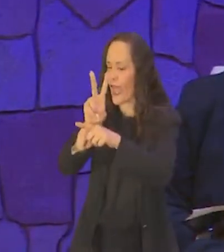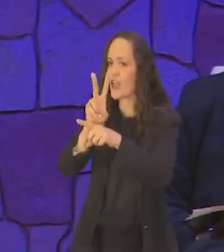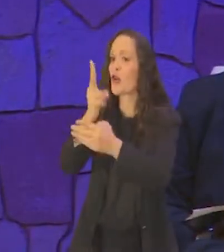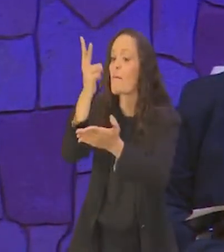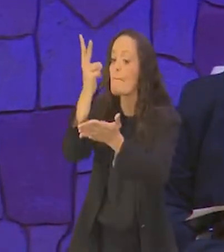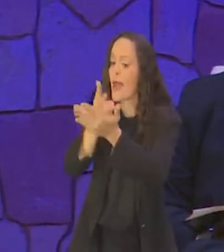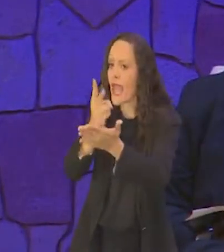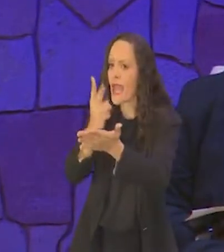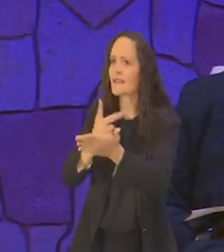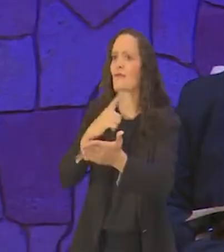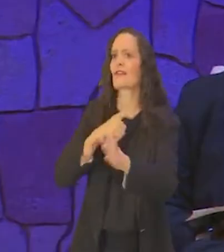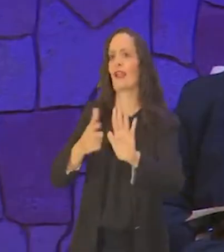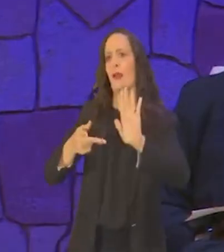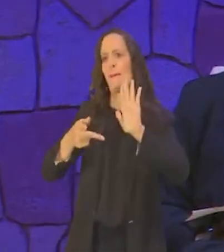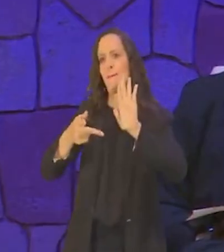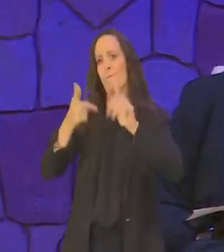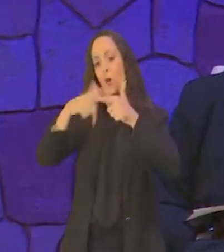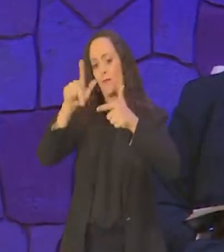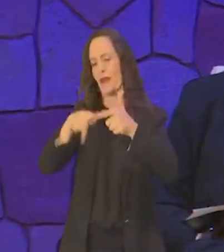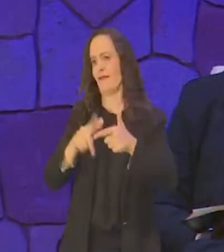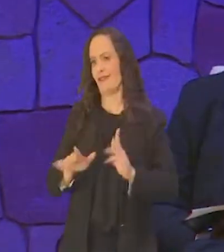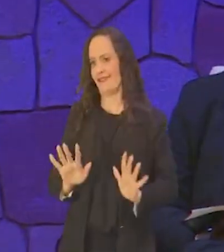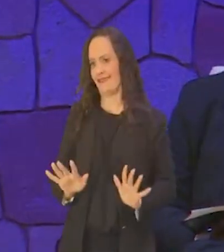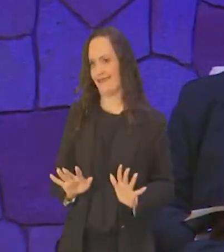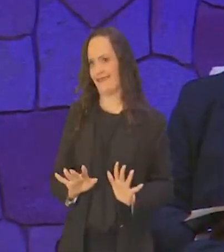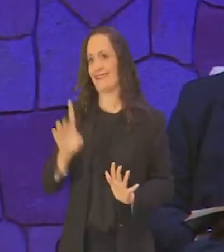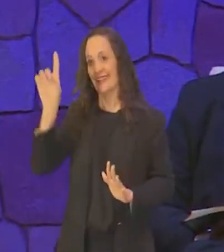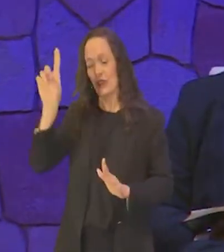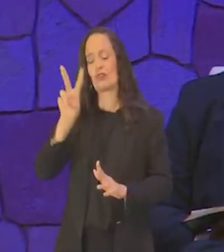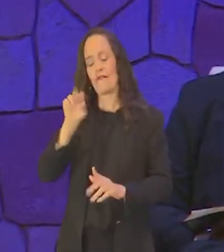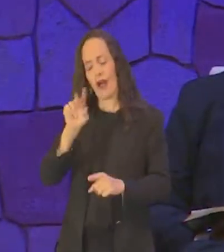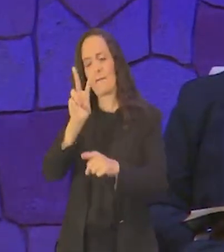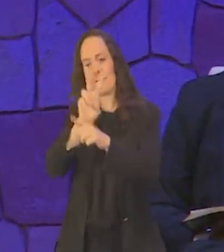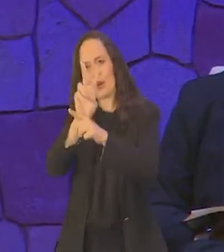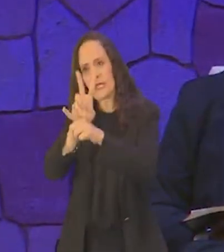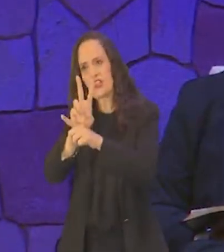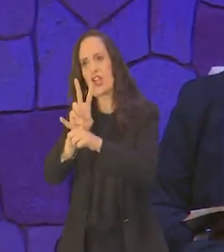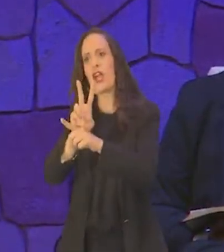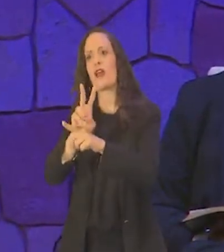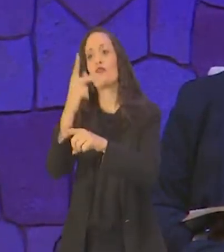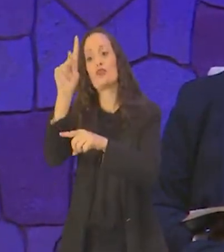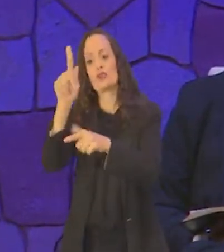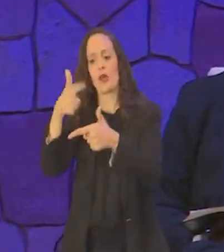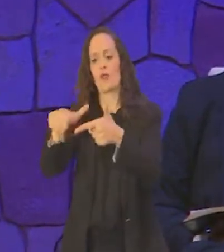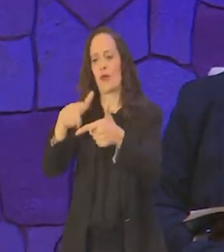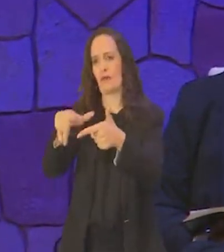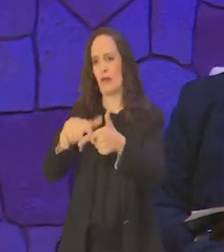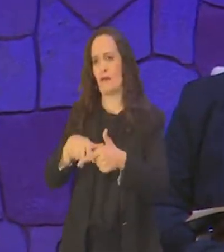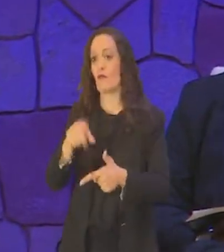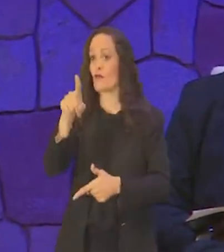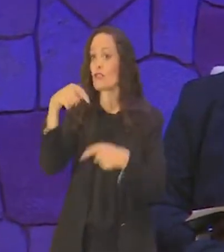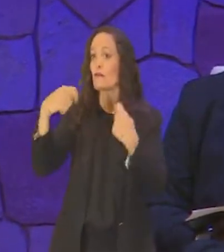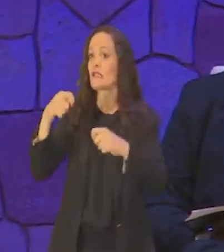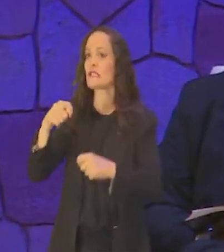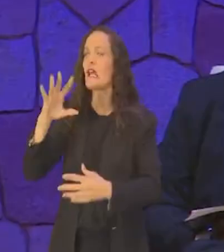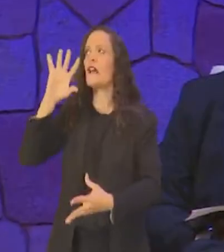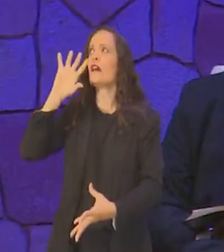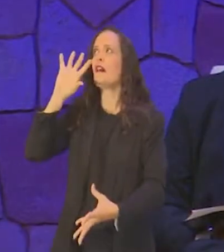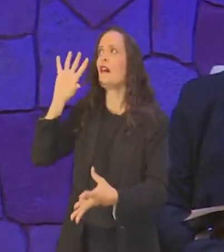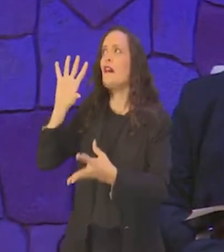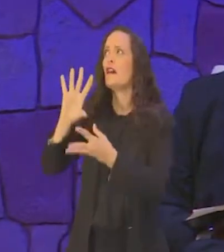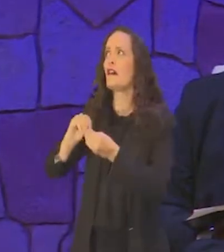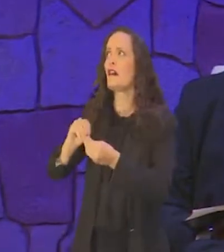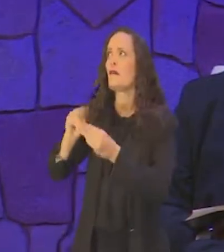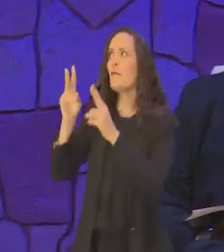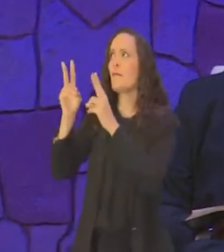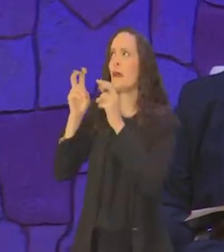o enfrentamos. Deus deseja que você reconheça, que nós reconheçamos